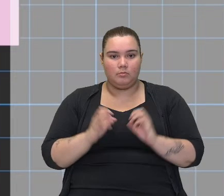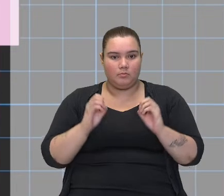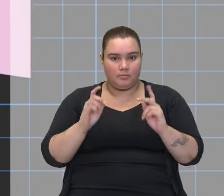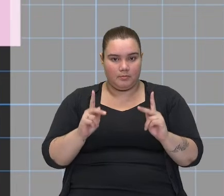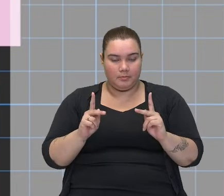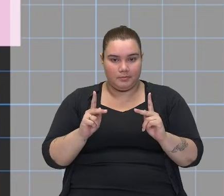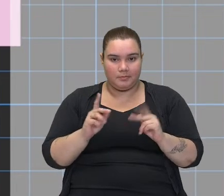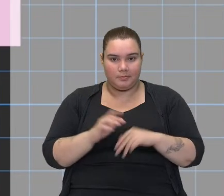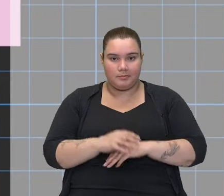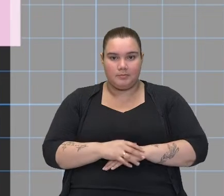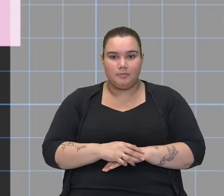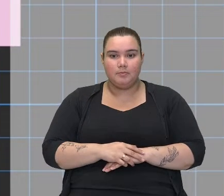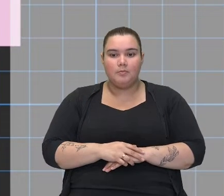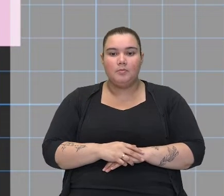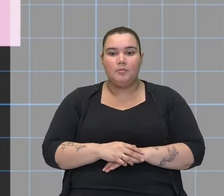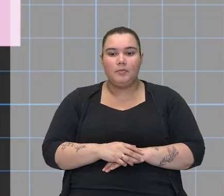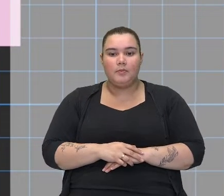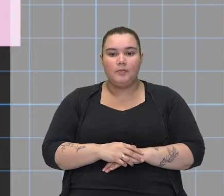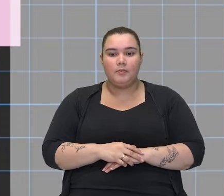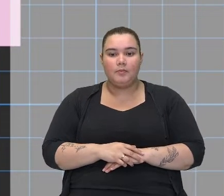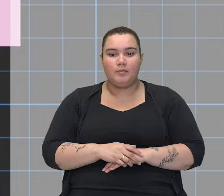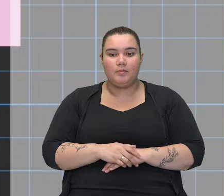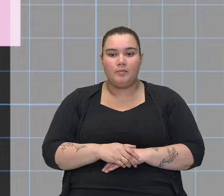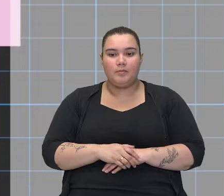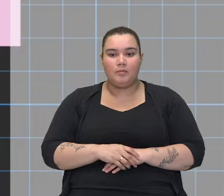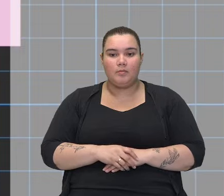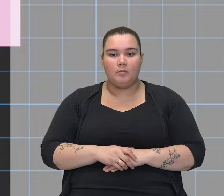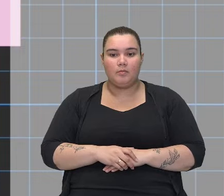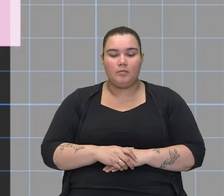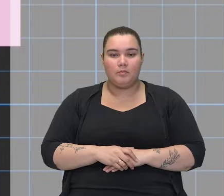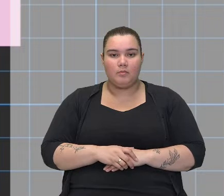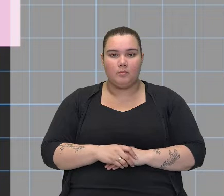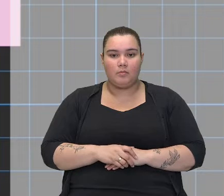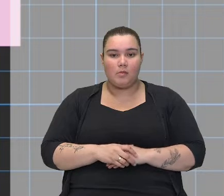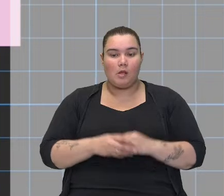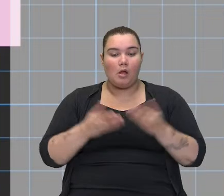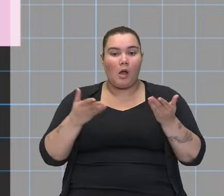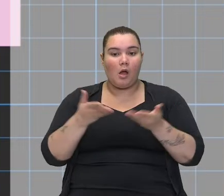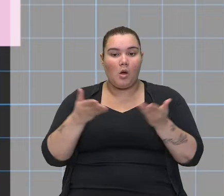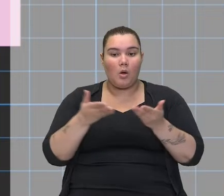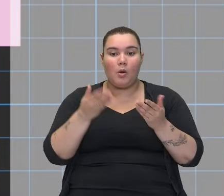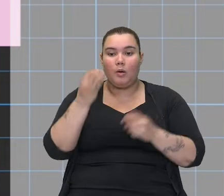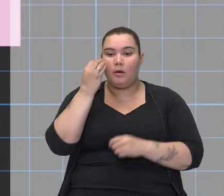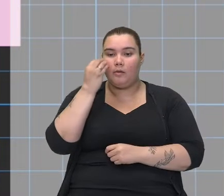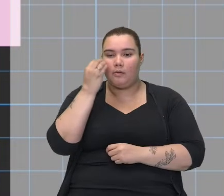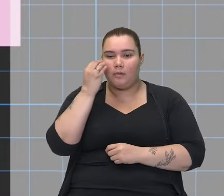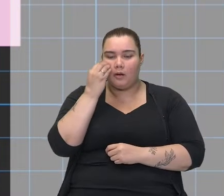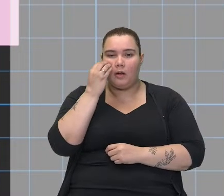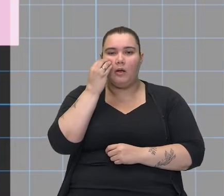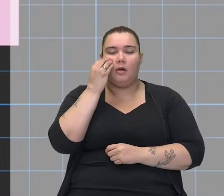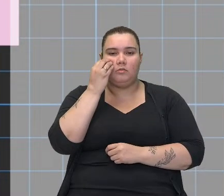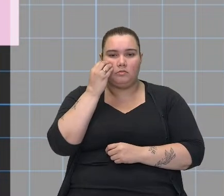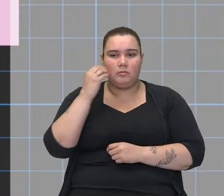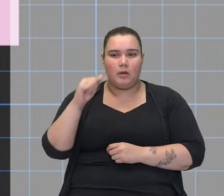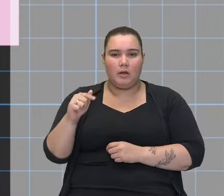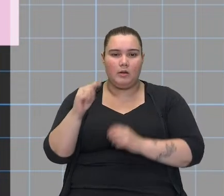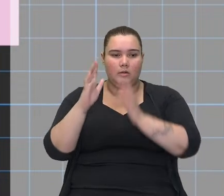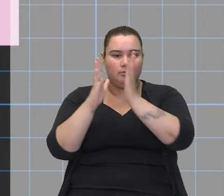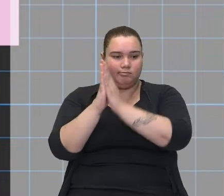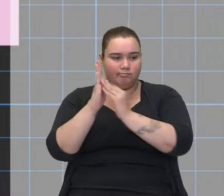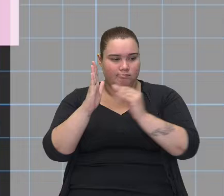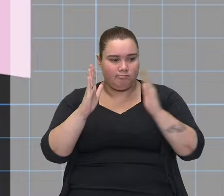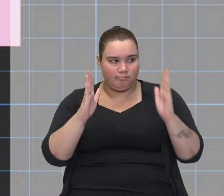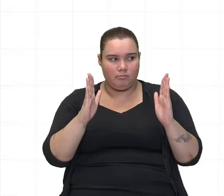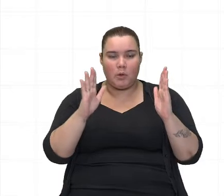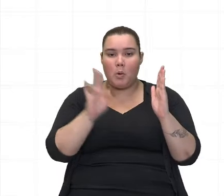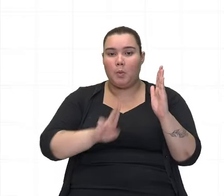vertical. Muito bem. Vamos ver agora essa reflexão, tá? No plano